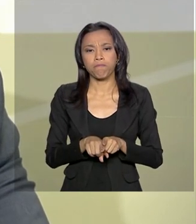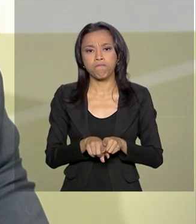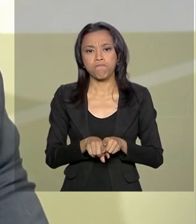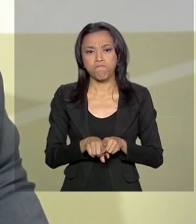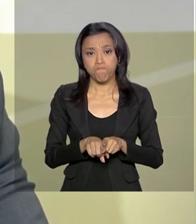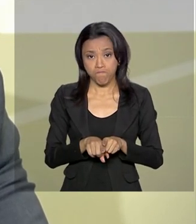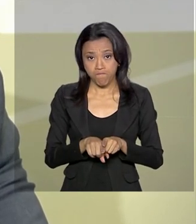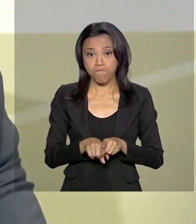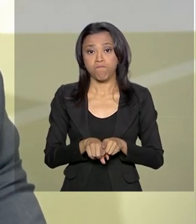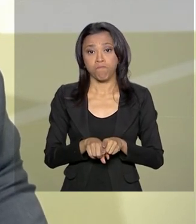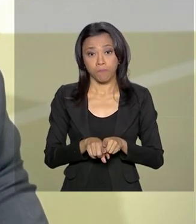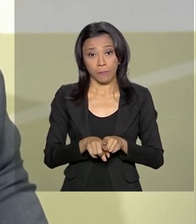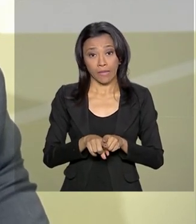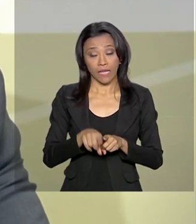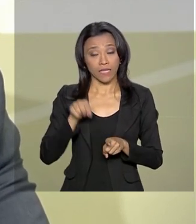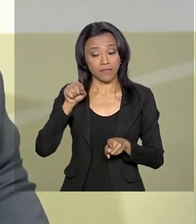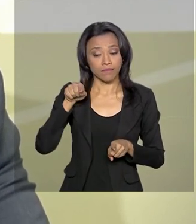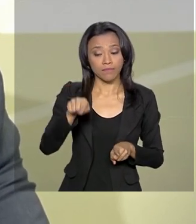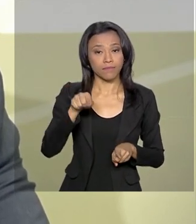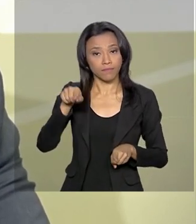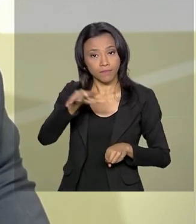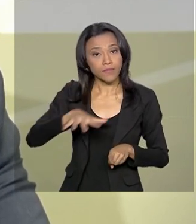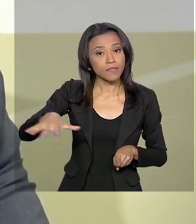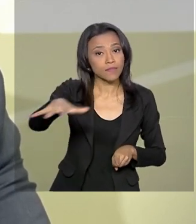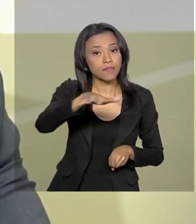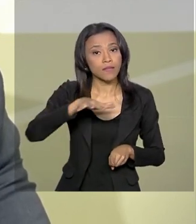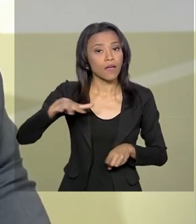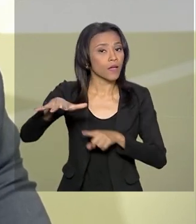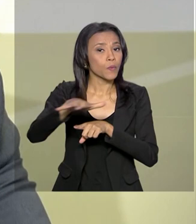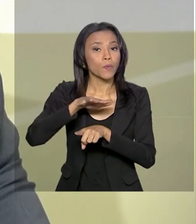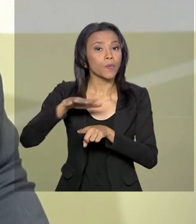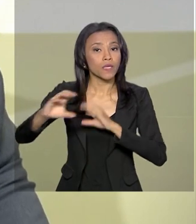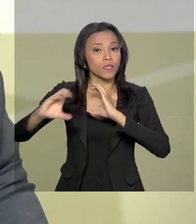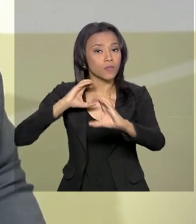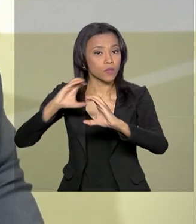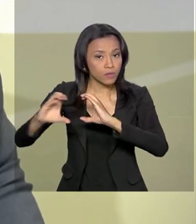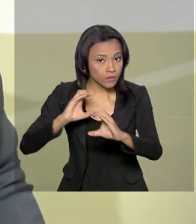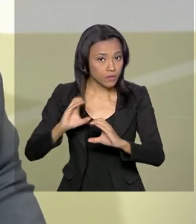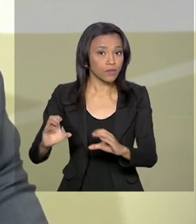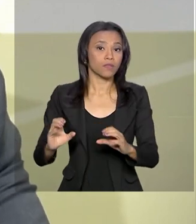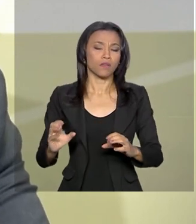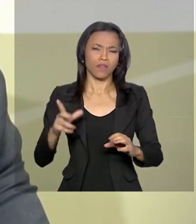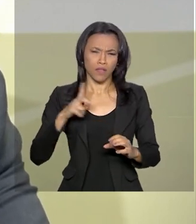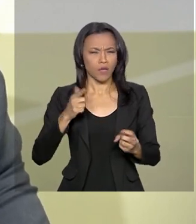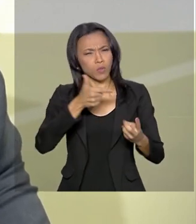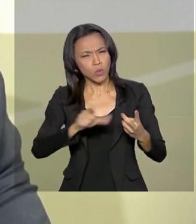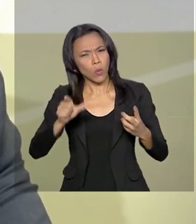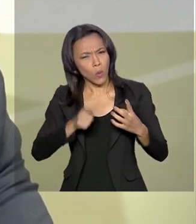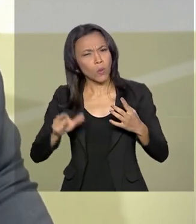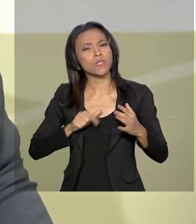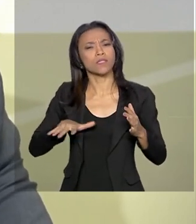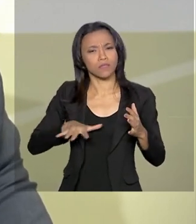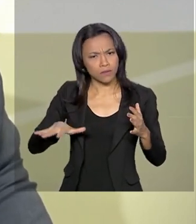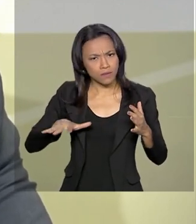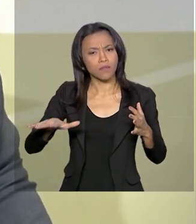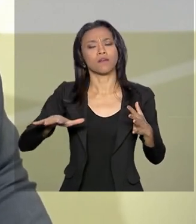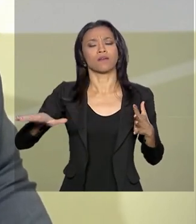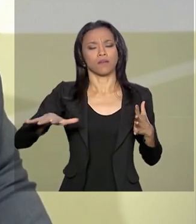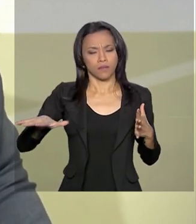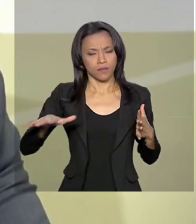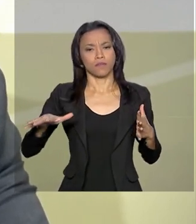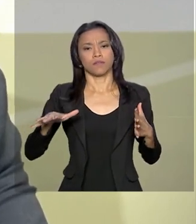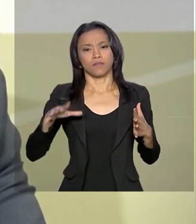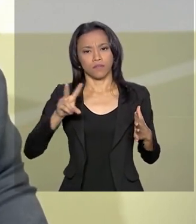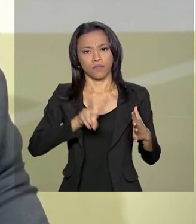igualmente nesse setor de comunicação de rádio digital. Mas temos outras áreas também passíveis de